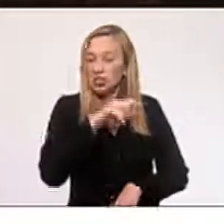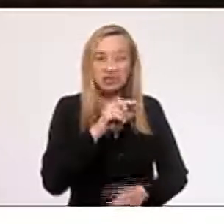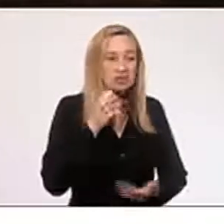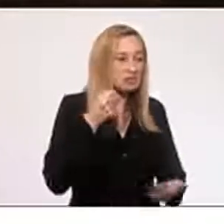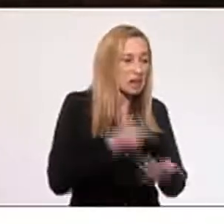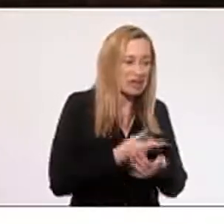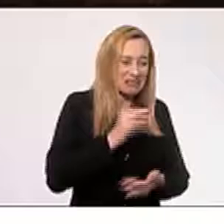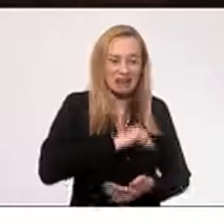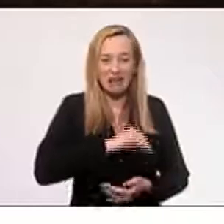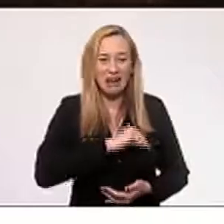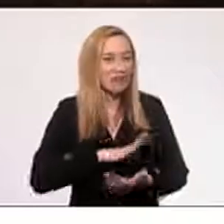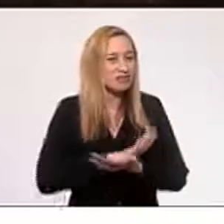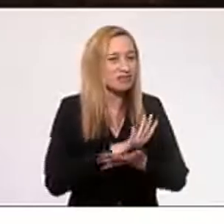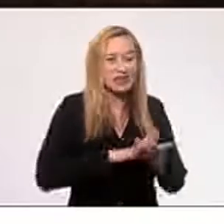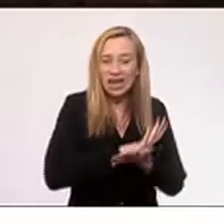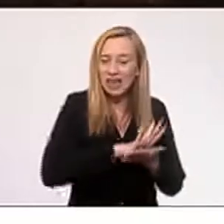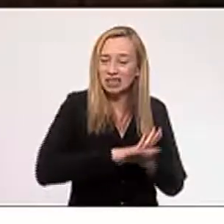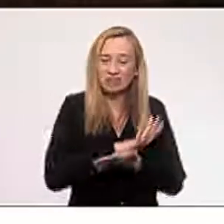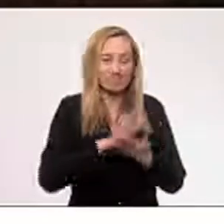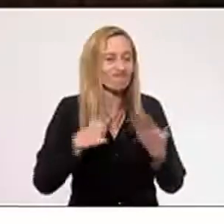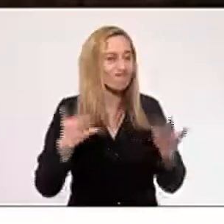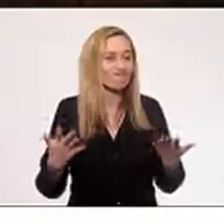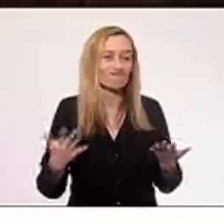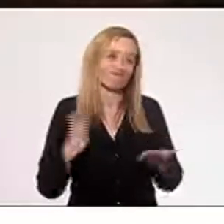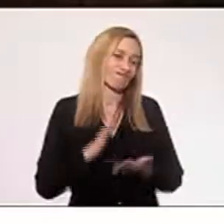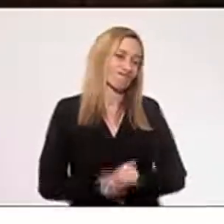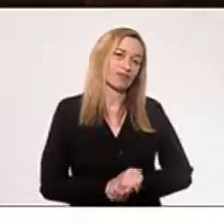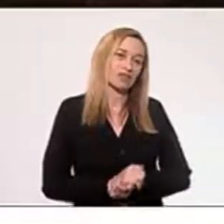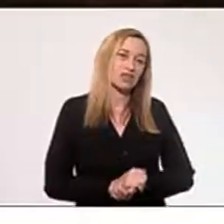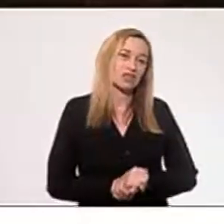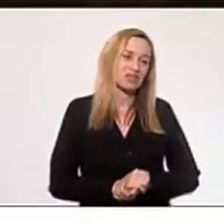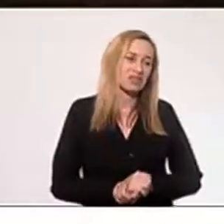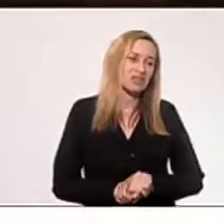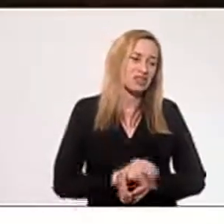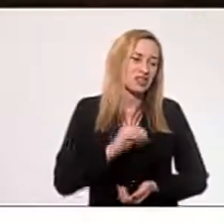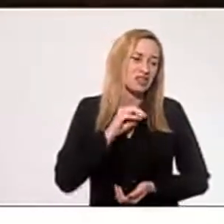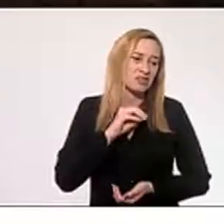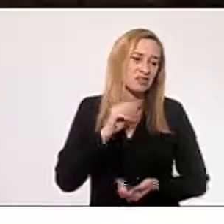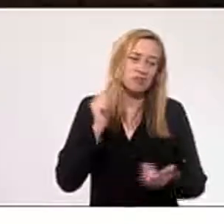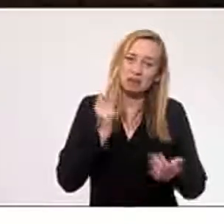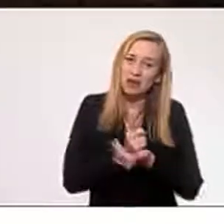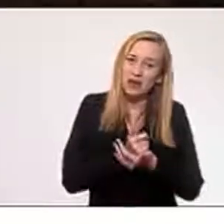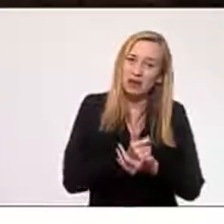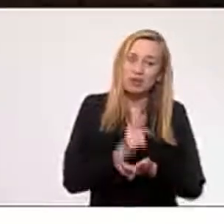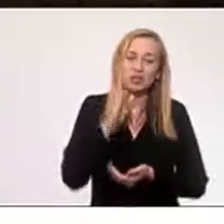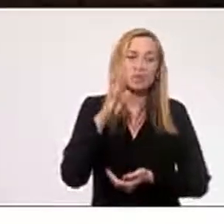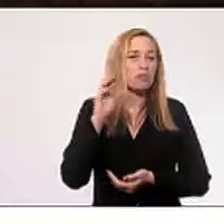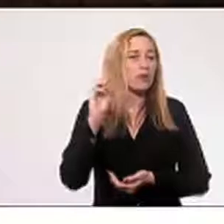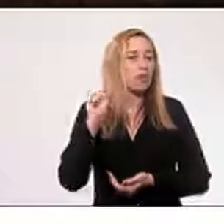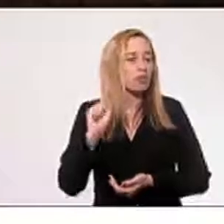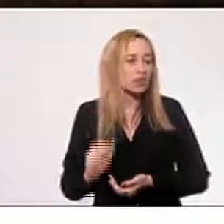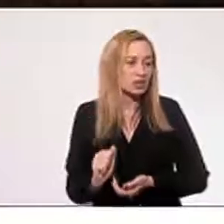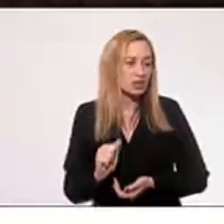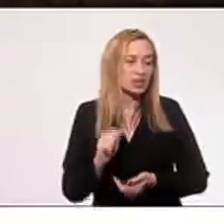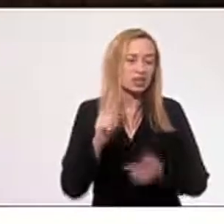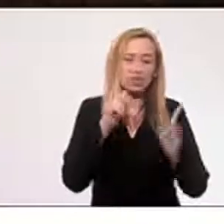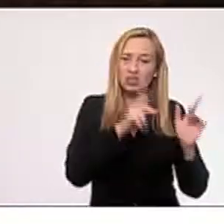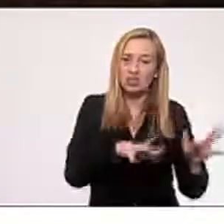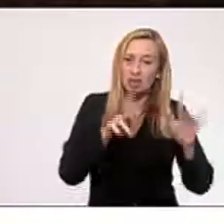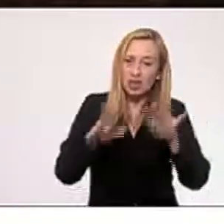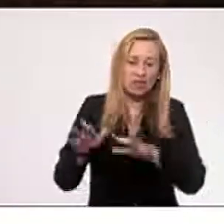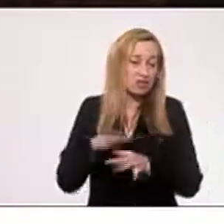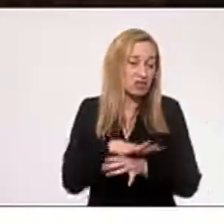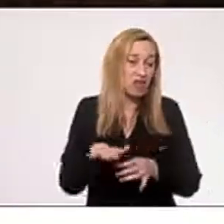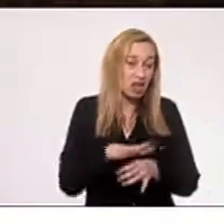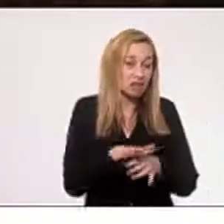seus professores, aos seus servidores técnico-administrativos, não havia pagamento de bolsas aos seus bolsistas, nas mais diferentes modalidades